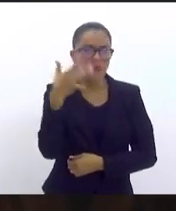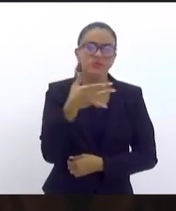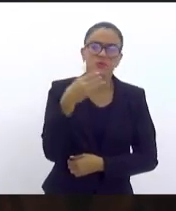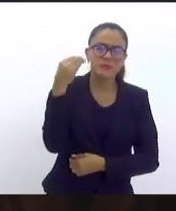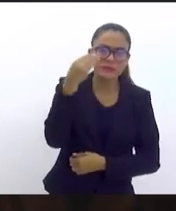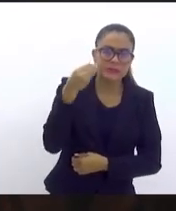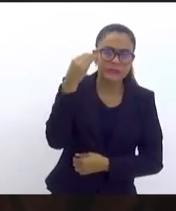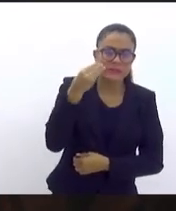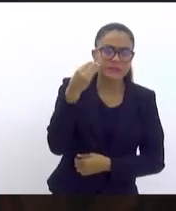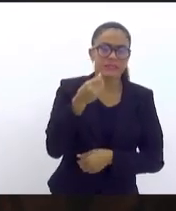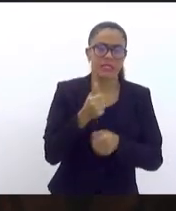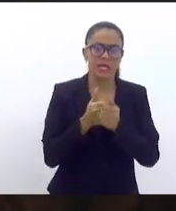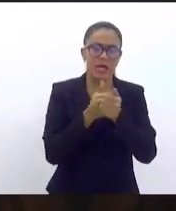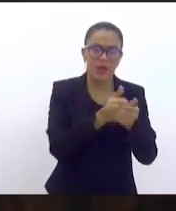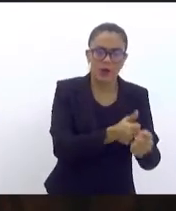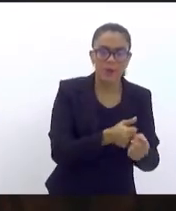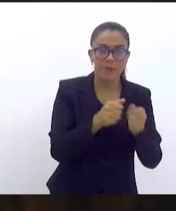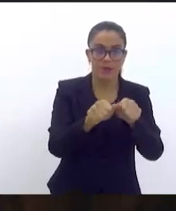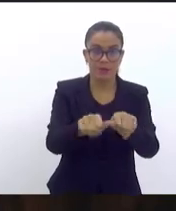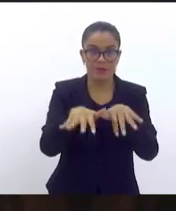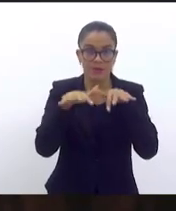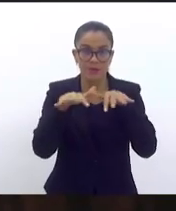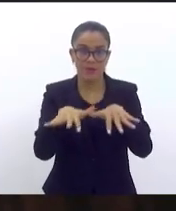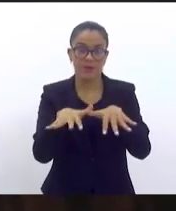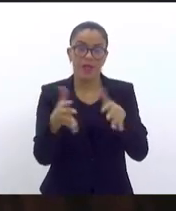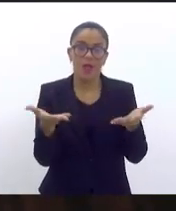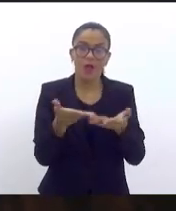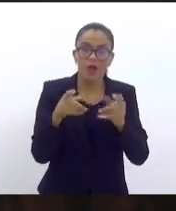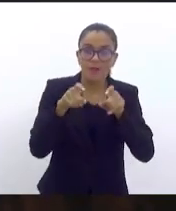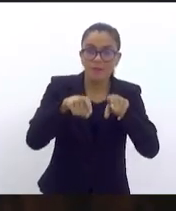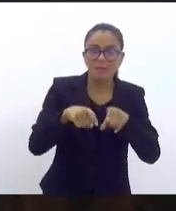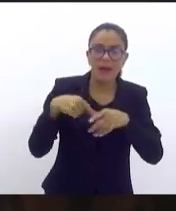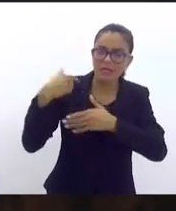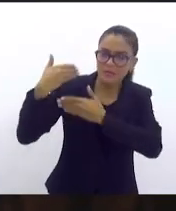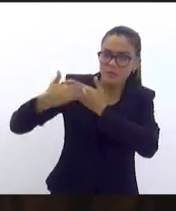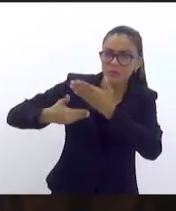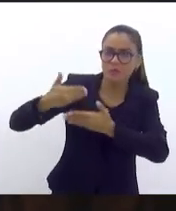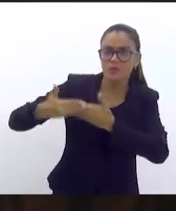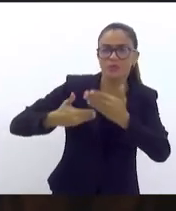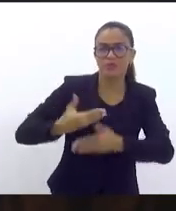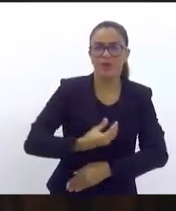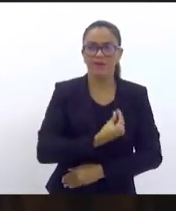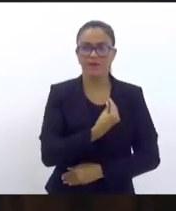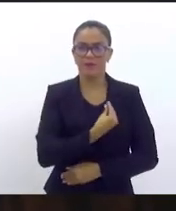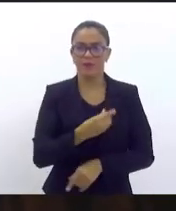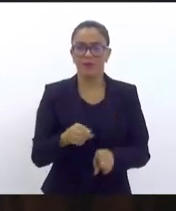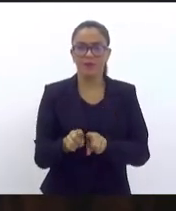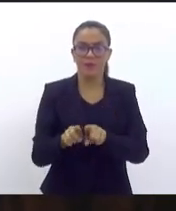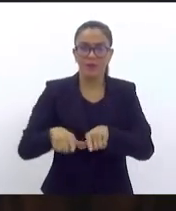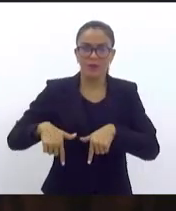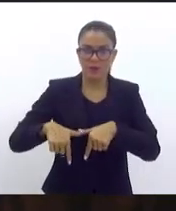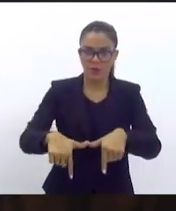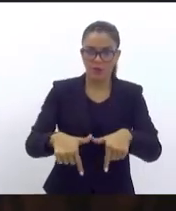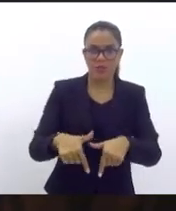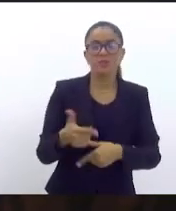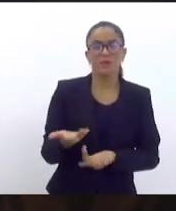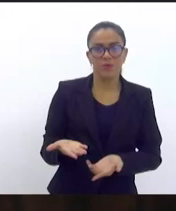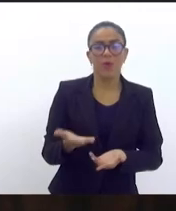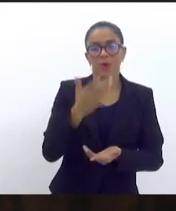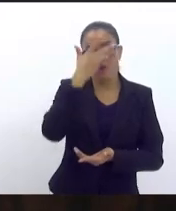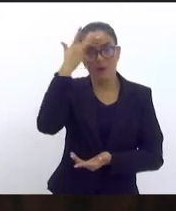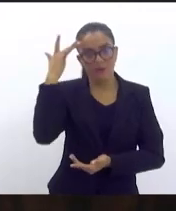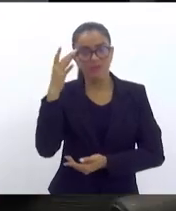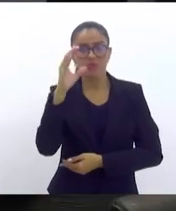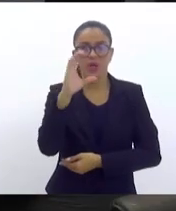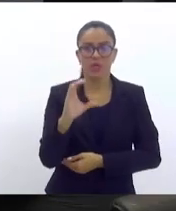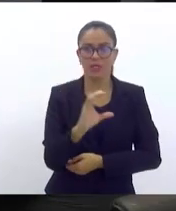não só no Parlamento do seu mandato mas na sua trajetória de vida e também de atuação como Cristão a